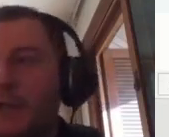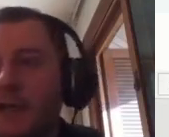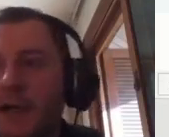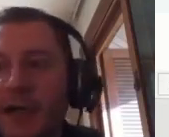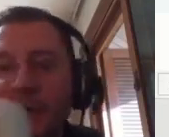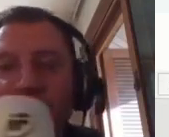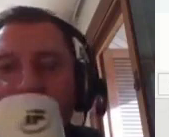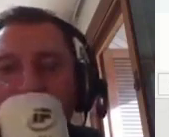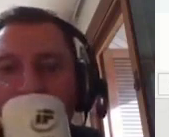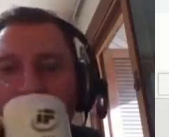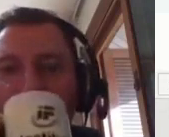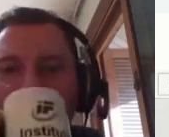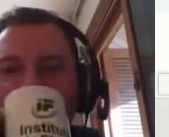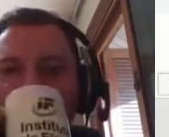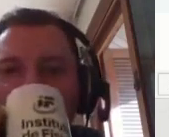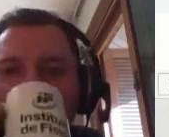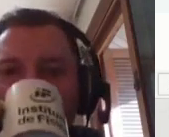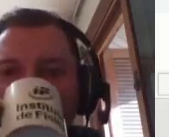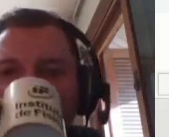mecânica clássica, né, por analogia,